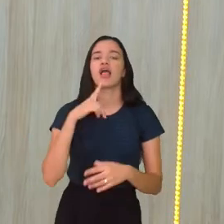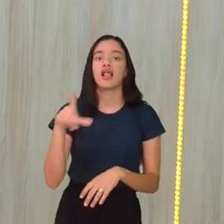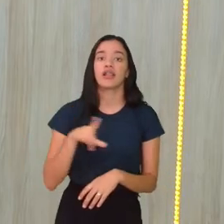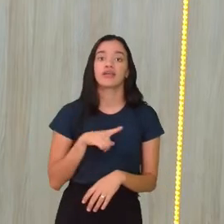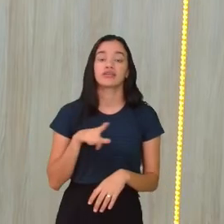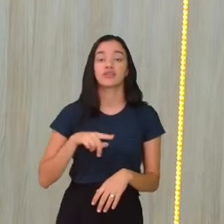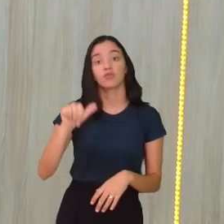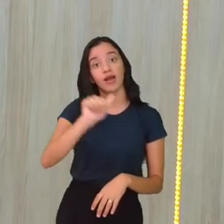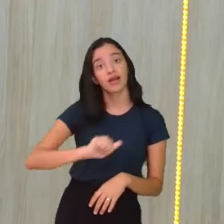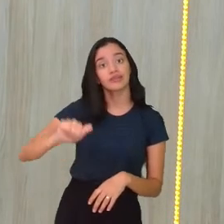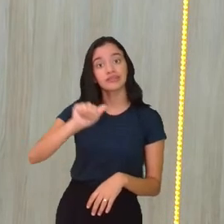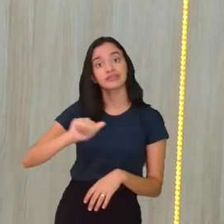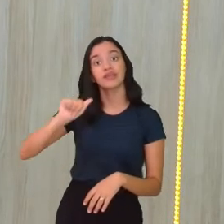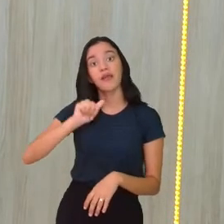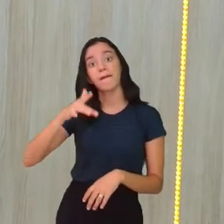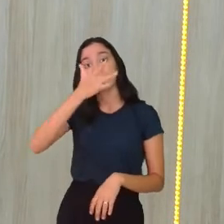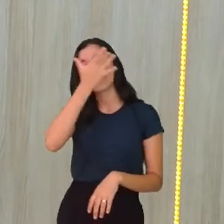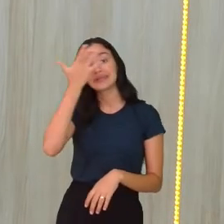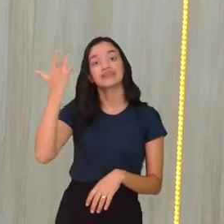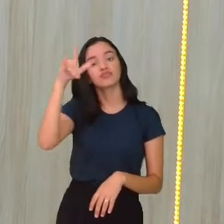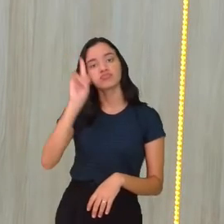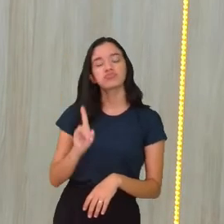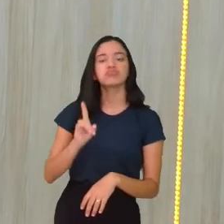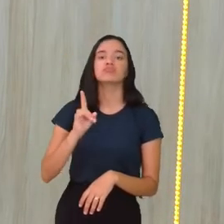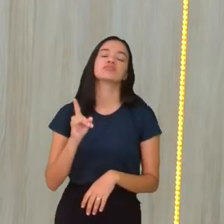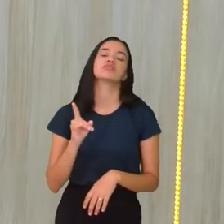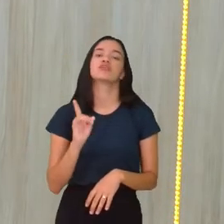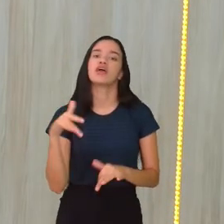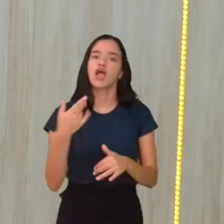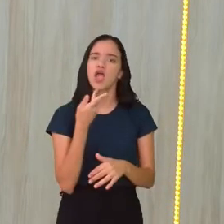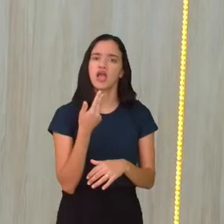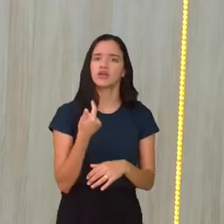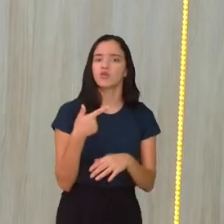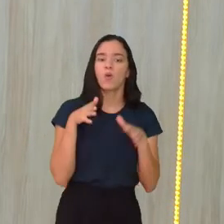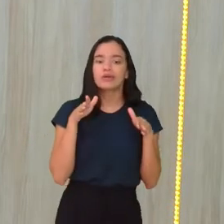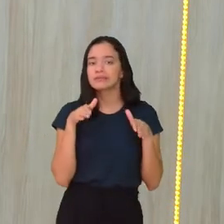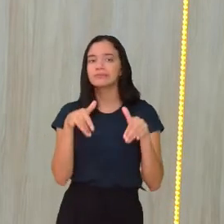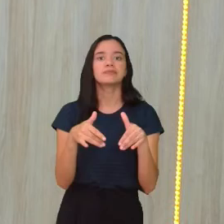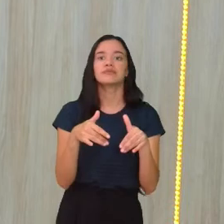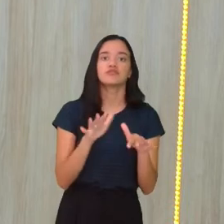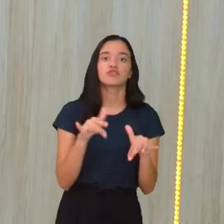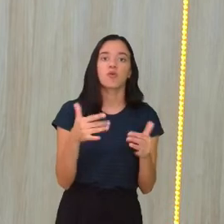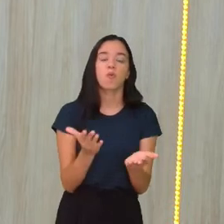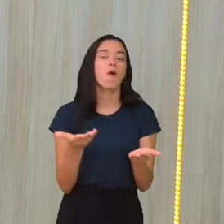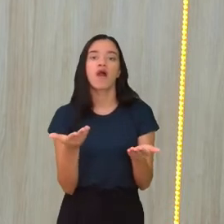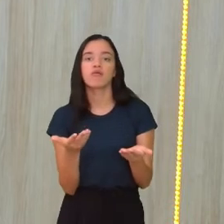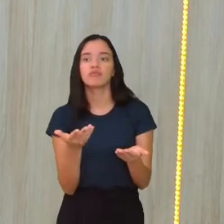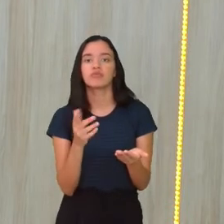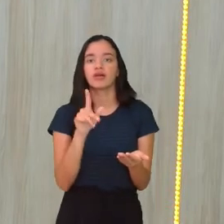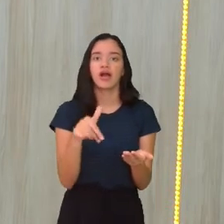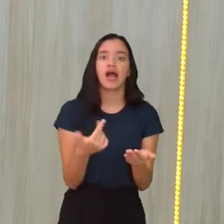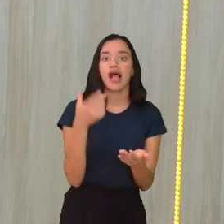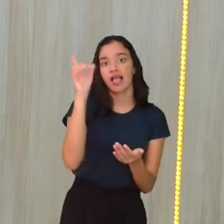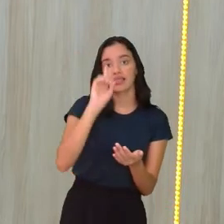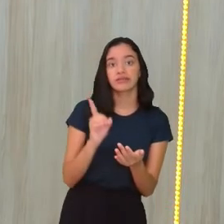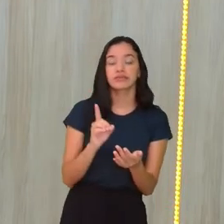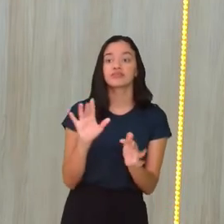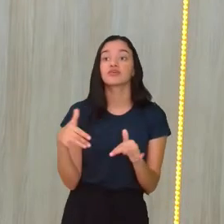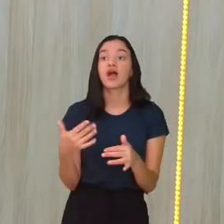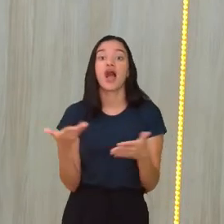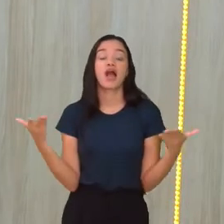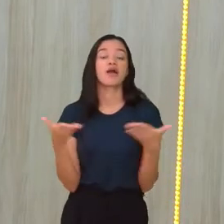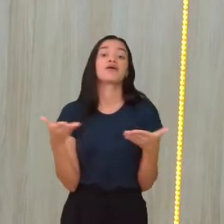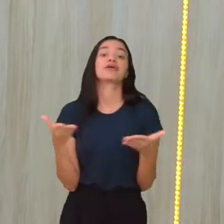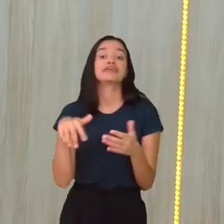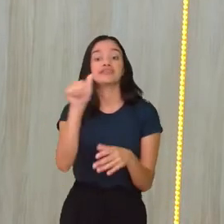uma associação de pessoas com deficiência, eu não especifico qual é ali a deficiência. Quando eu